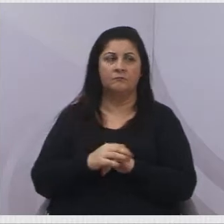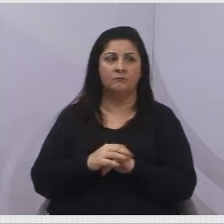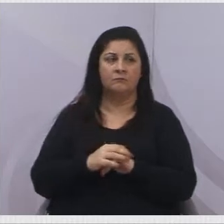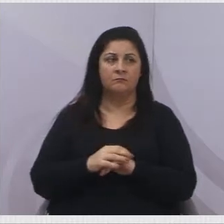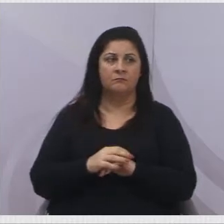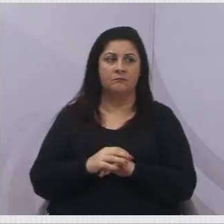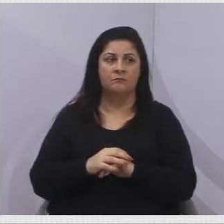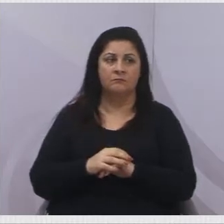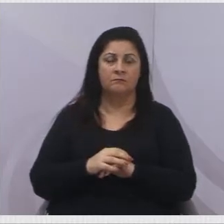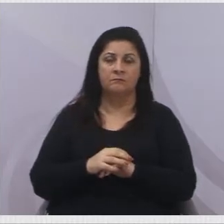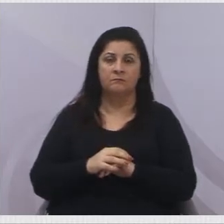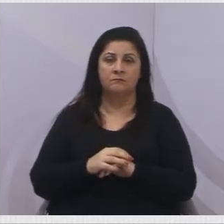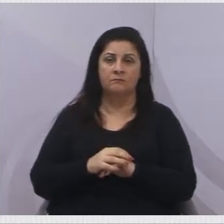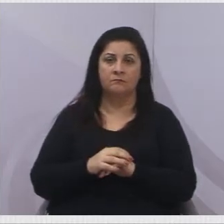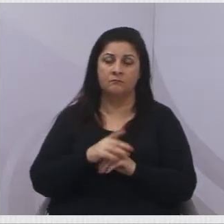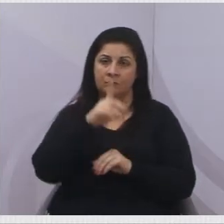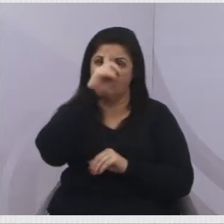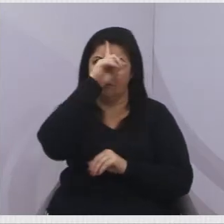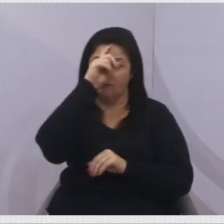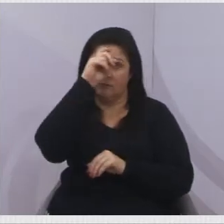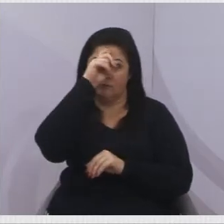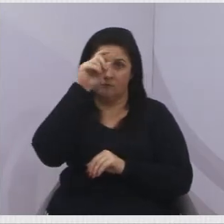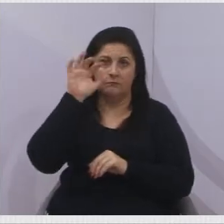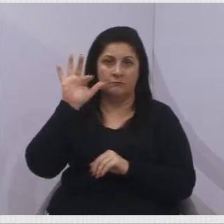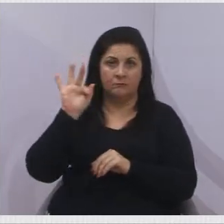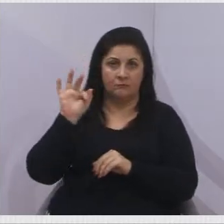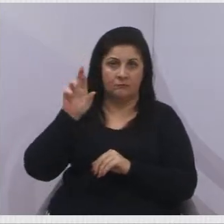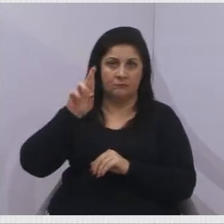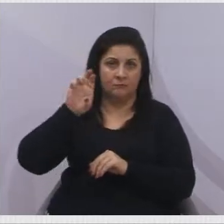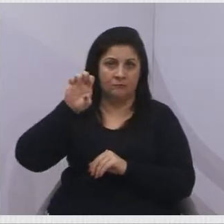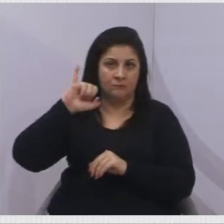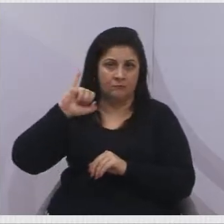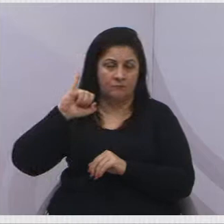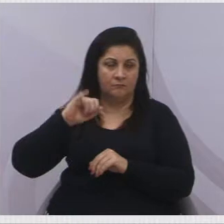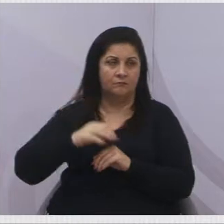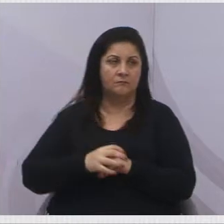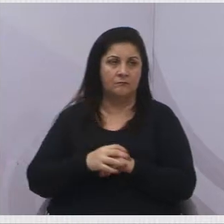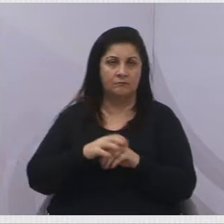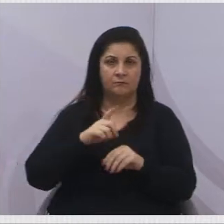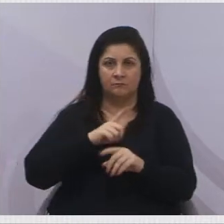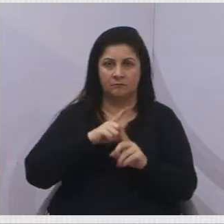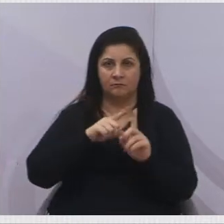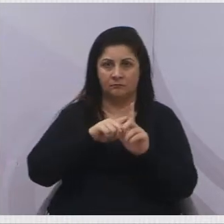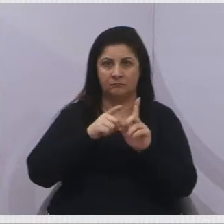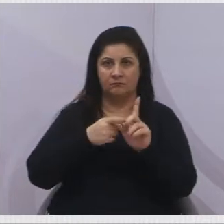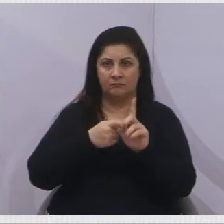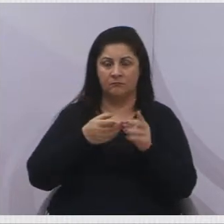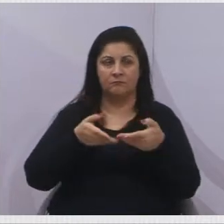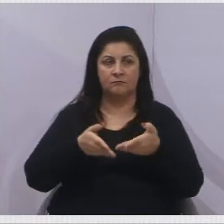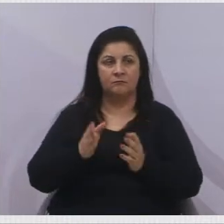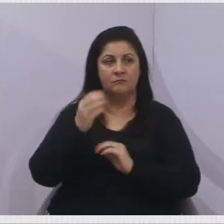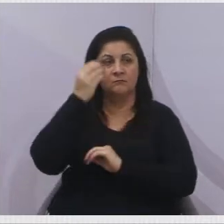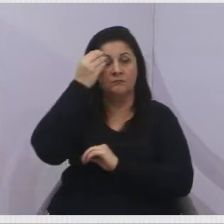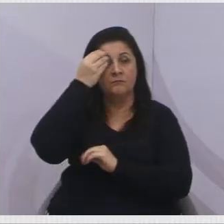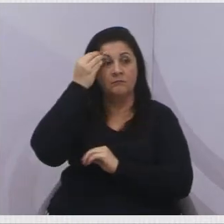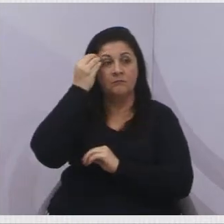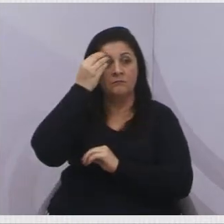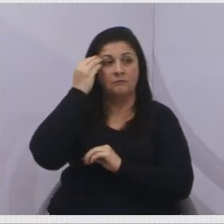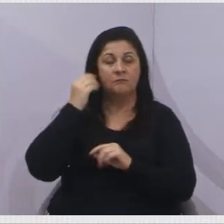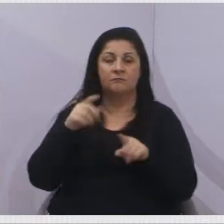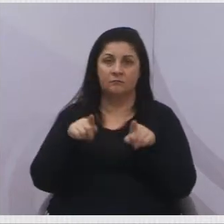geral, o Hospital São Francisco com pronto atendimento obstétrico, o Hospital de Campanha, pronto